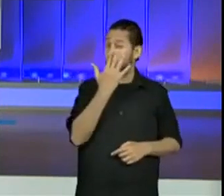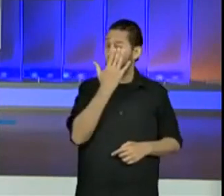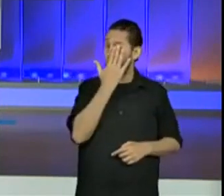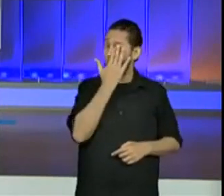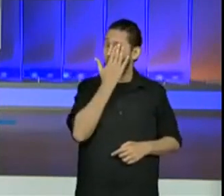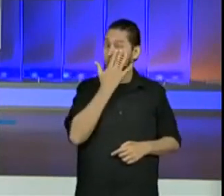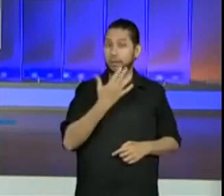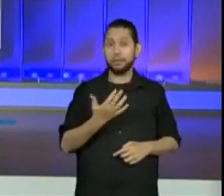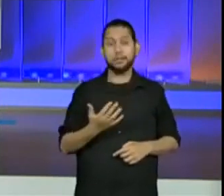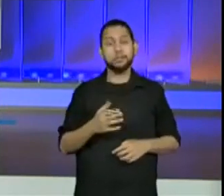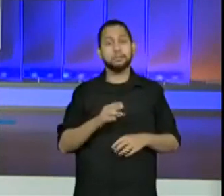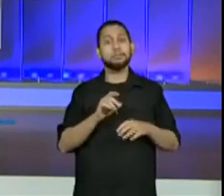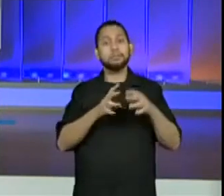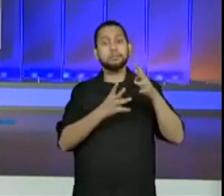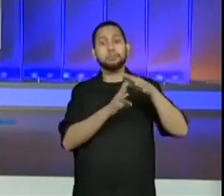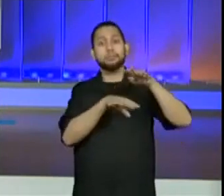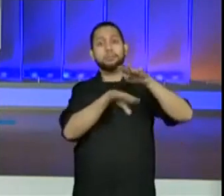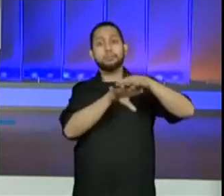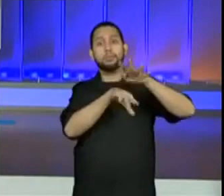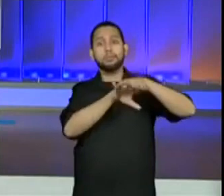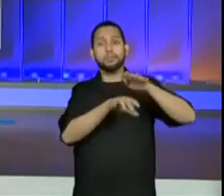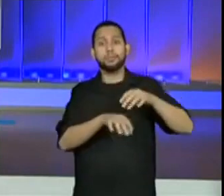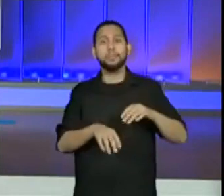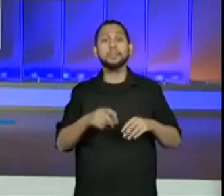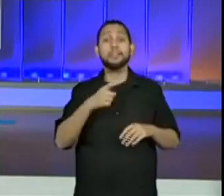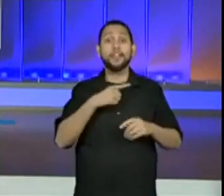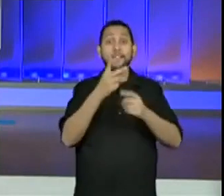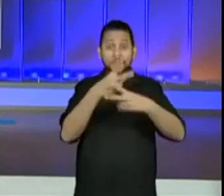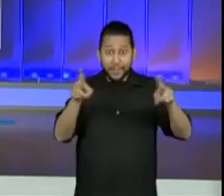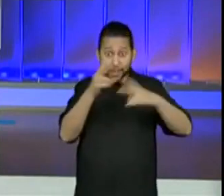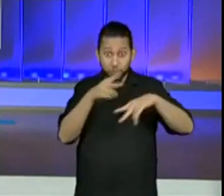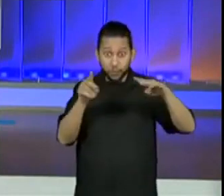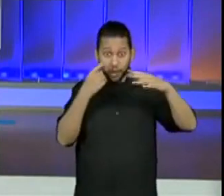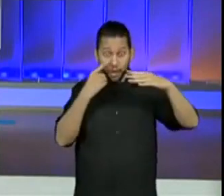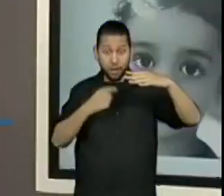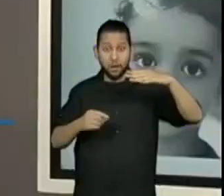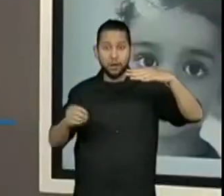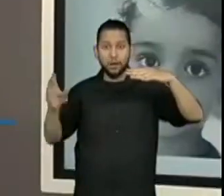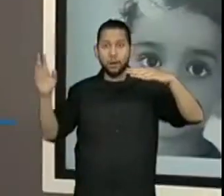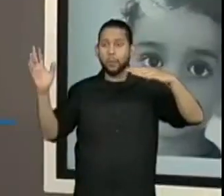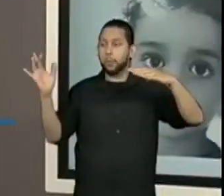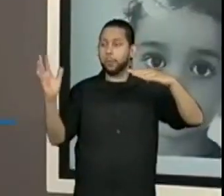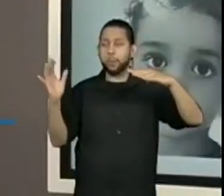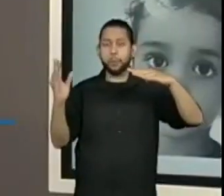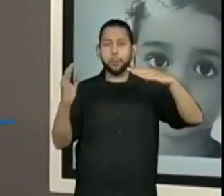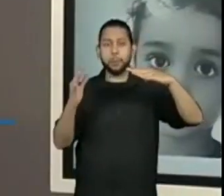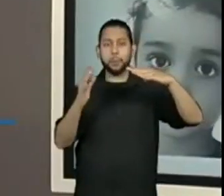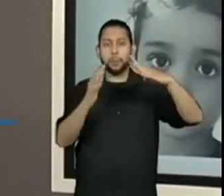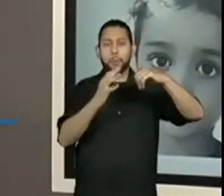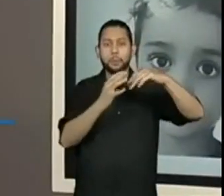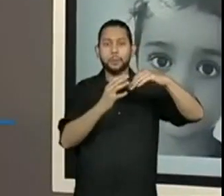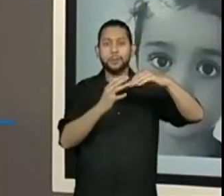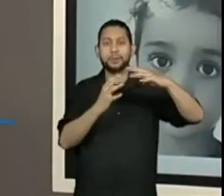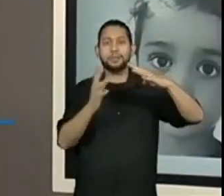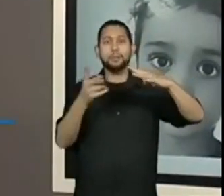mesmo reagindo ao vento, os nossos cílios, né,